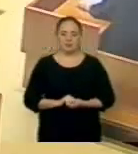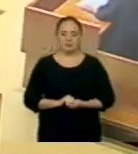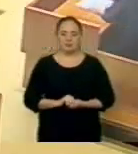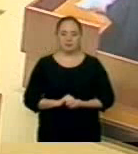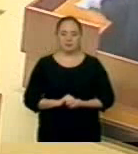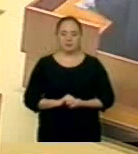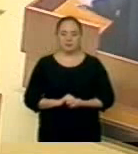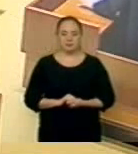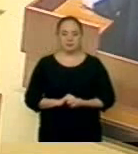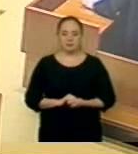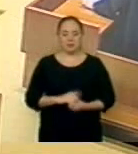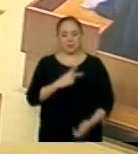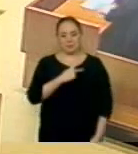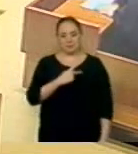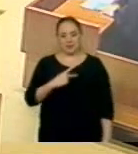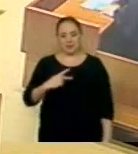Excelentíssima senhora presidente,